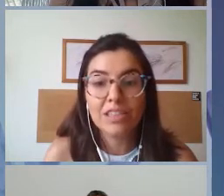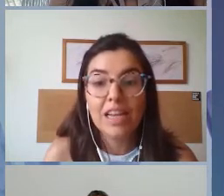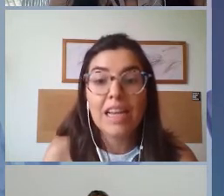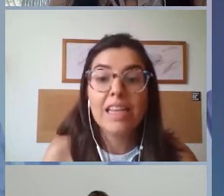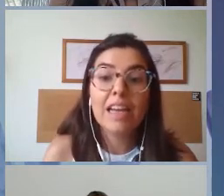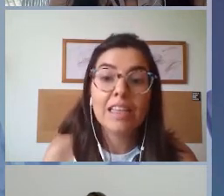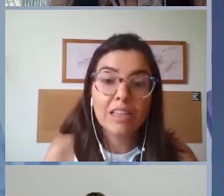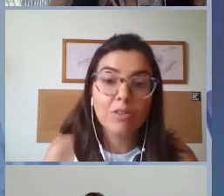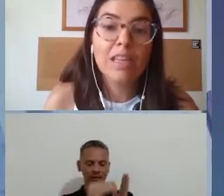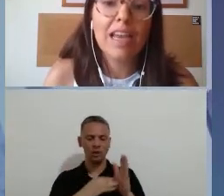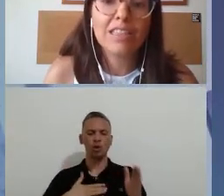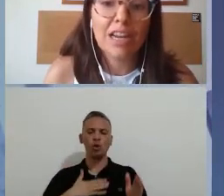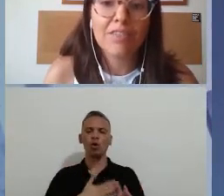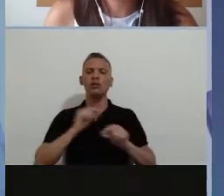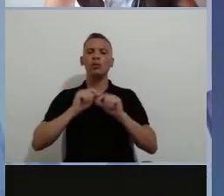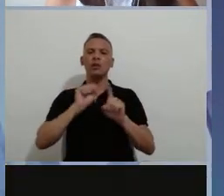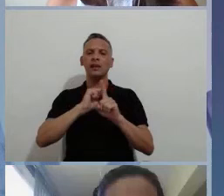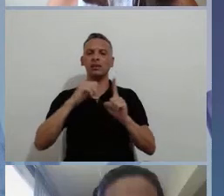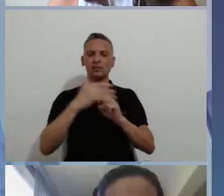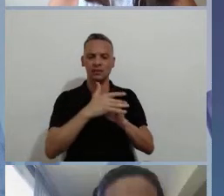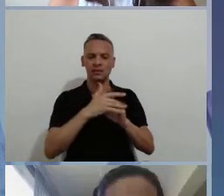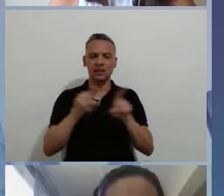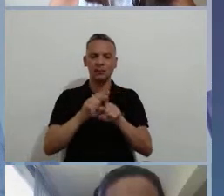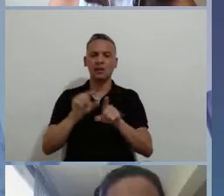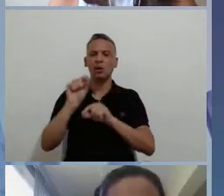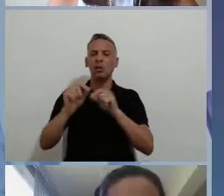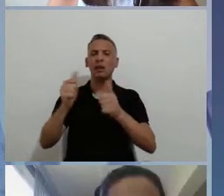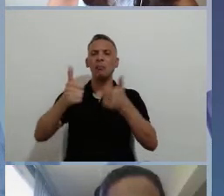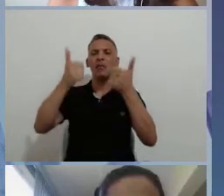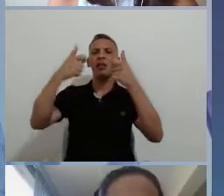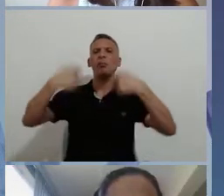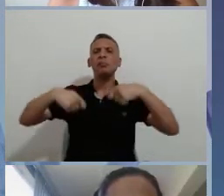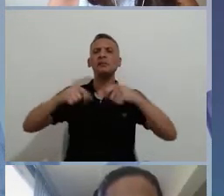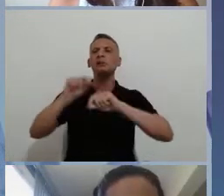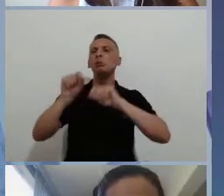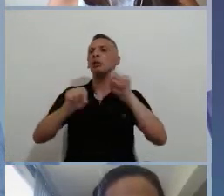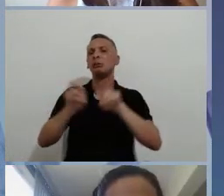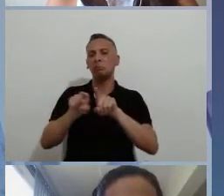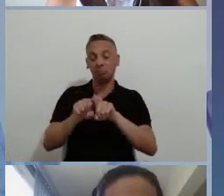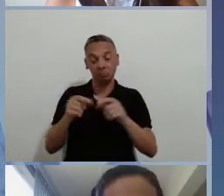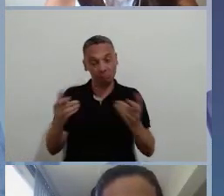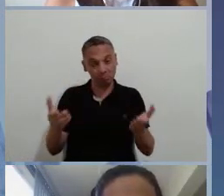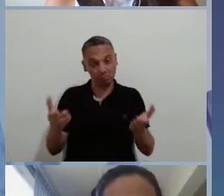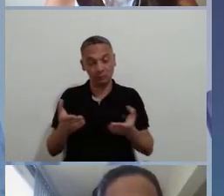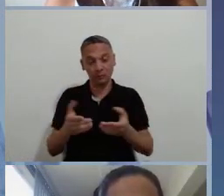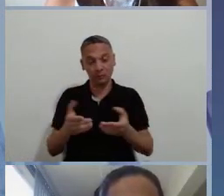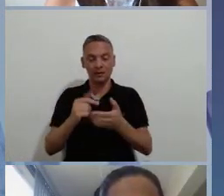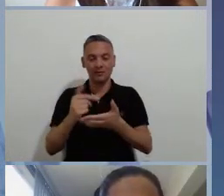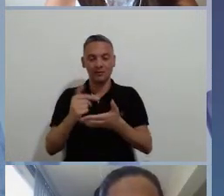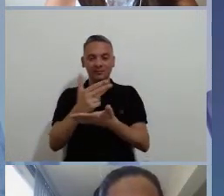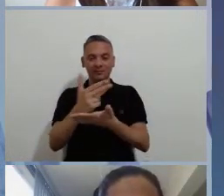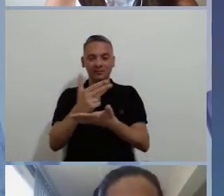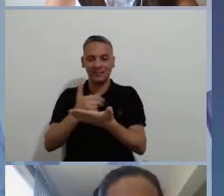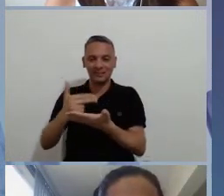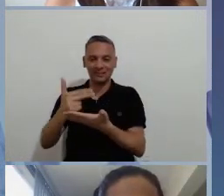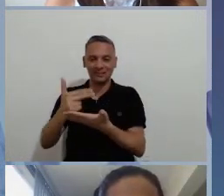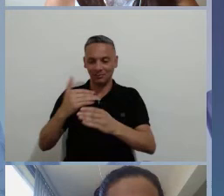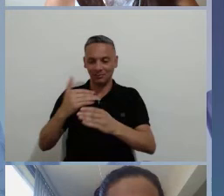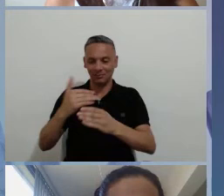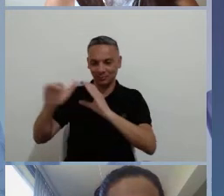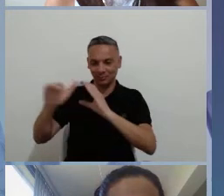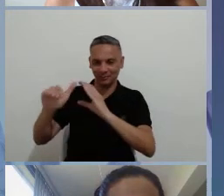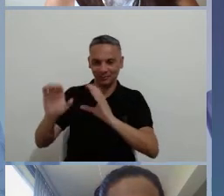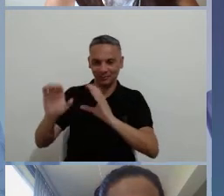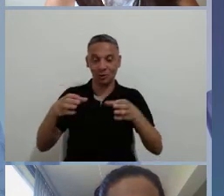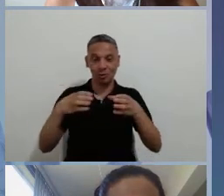sua cidade e aquilo que achava que deveria melhorar. Os desenhos foram encaminhados para o Comitê Intersetorial de